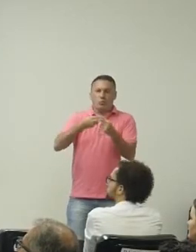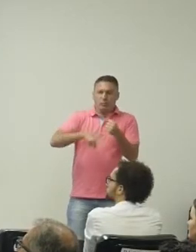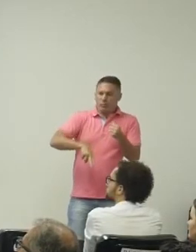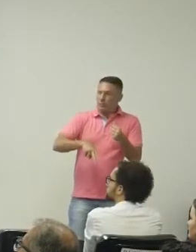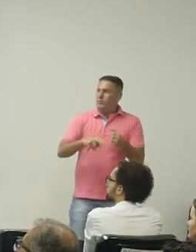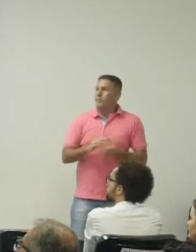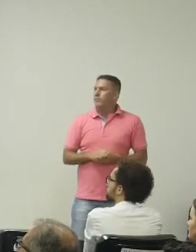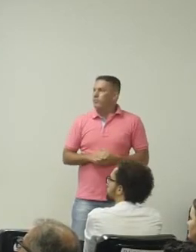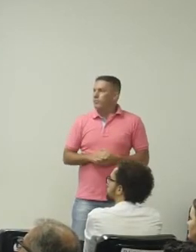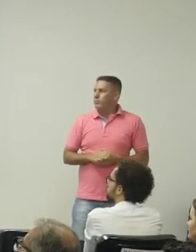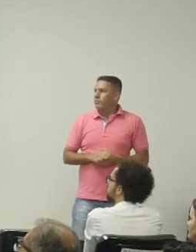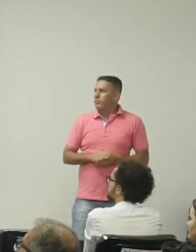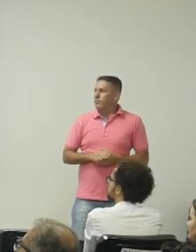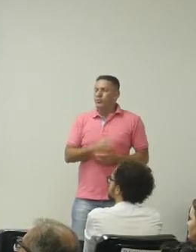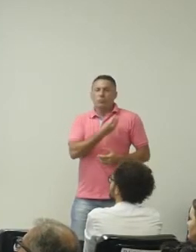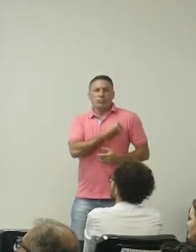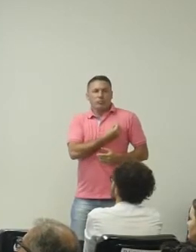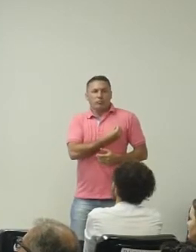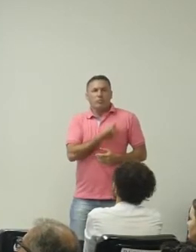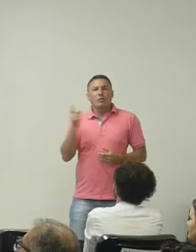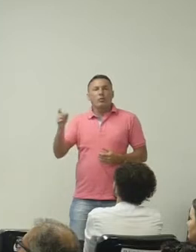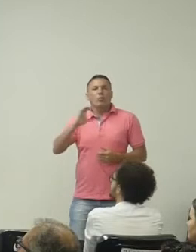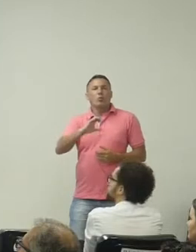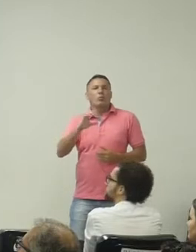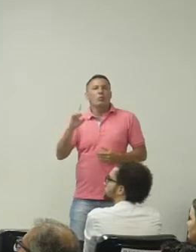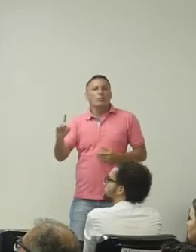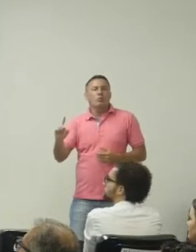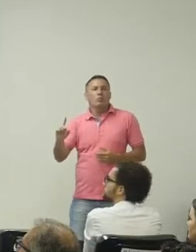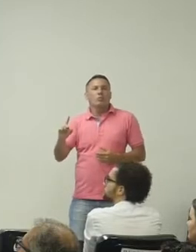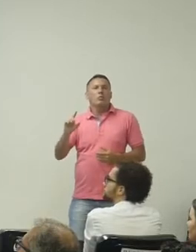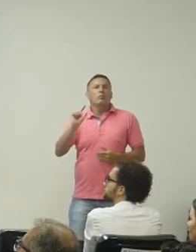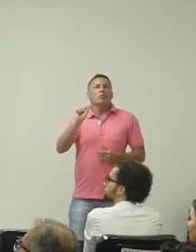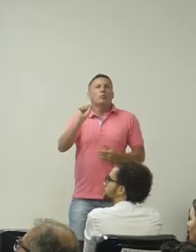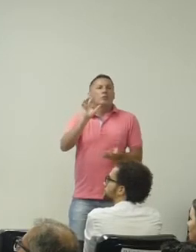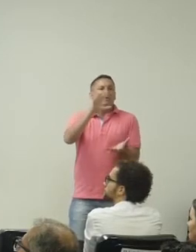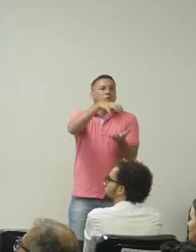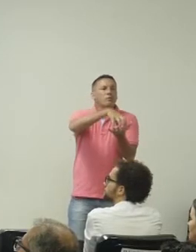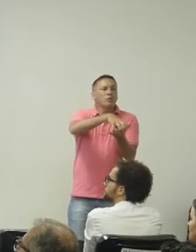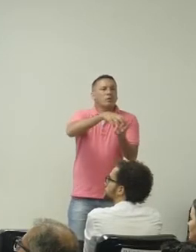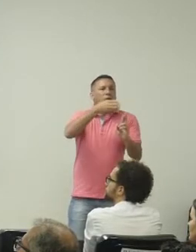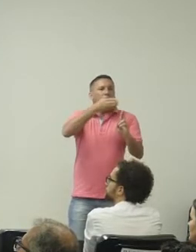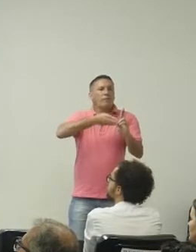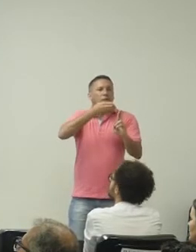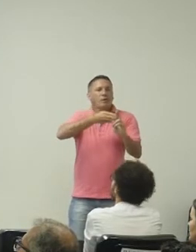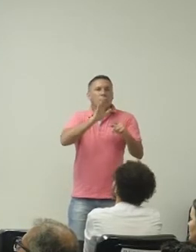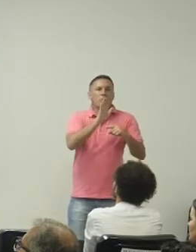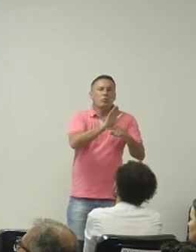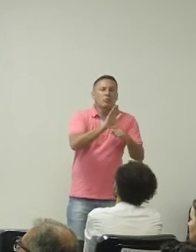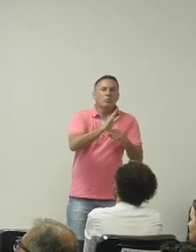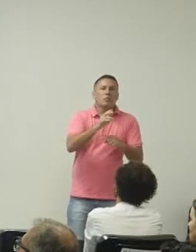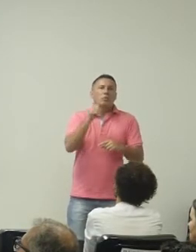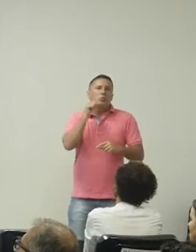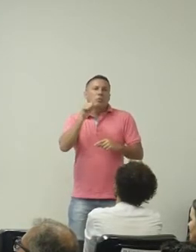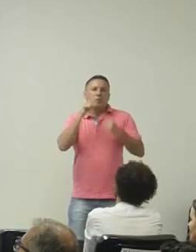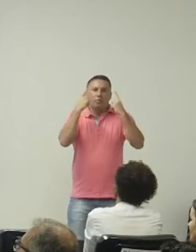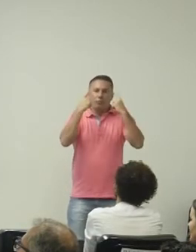Santo. Atualmente é coordenadora do Centro de Referência de Atendimento à Mulher em Situação de Violência.